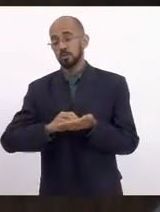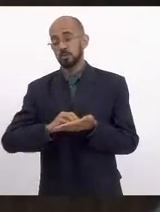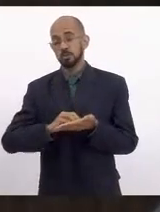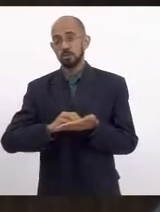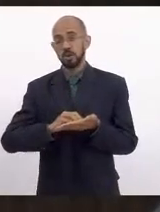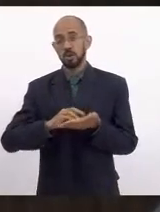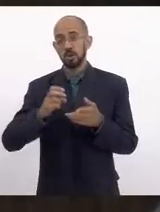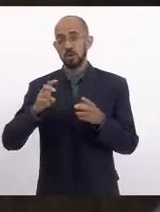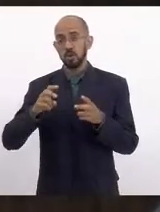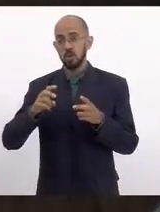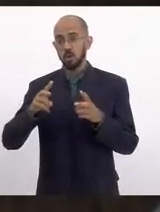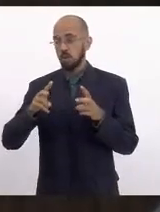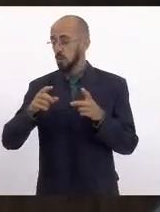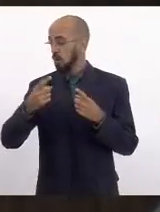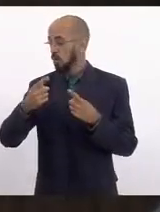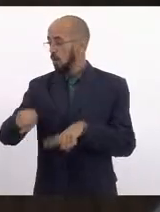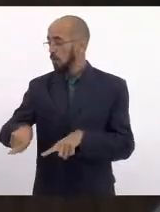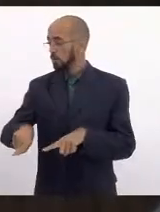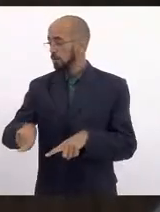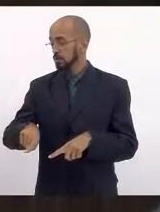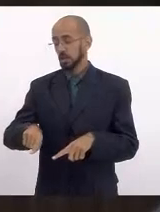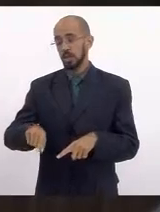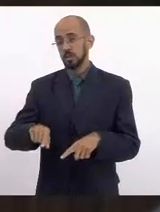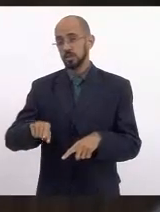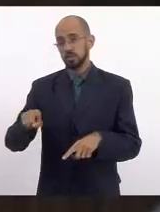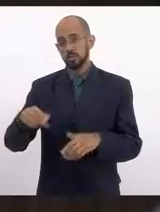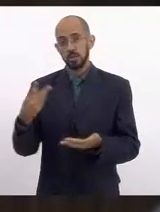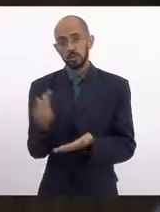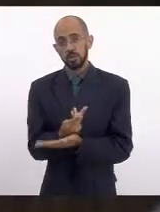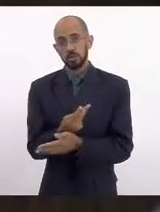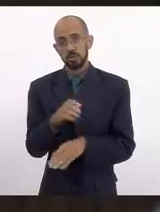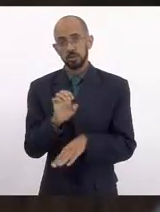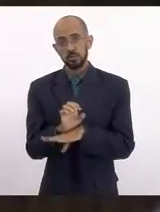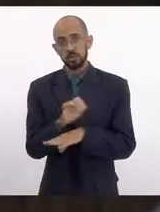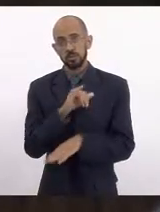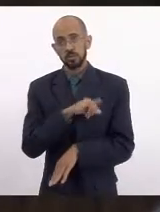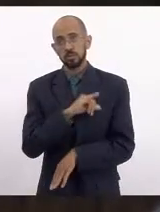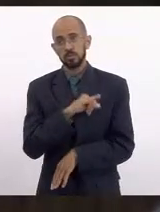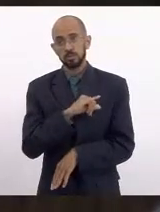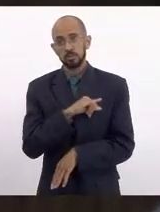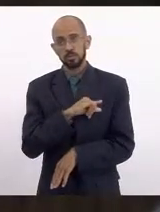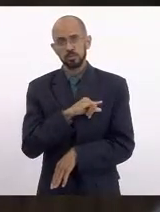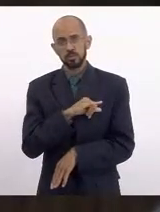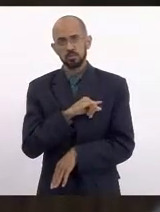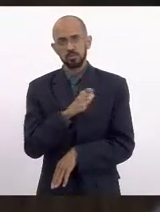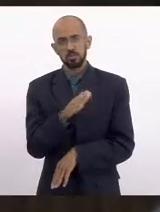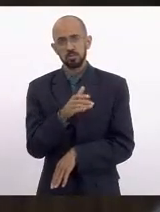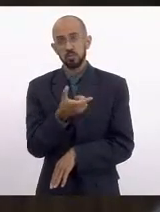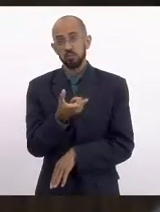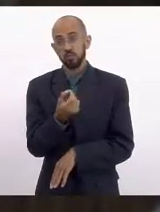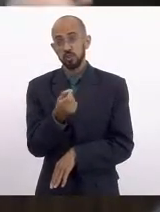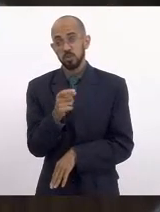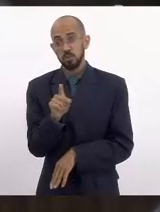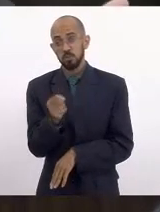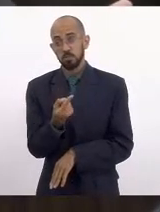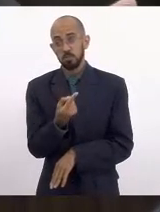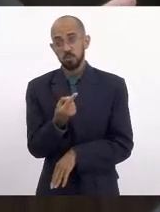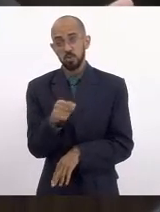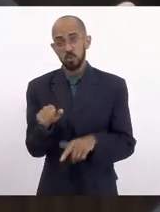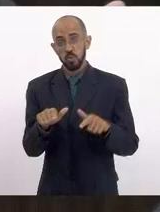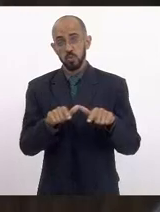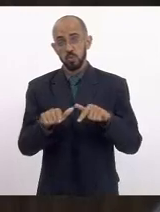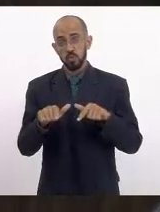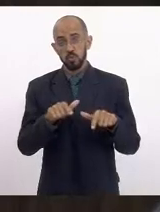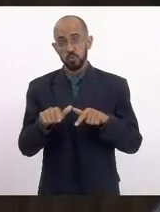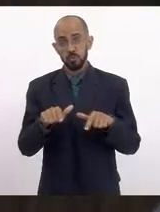Contra esse ato em Janeiro quantos quantos empregos sobretudo André cerca de 20 mil empregos mais de 20